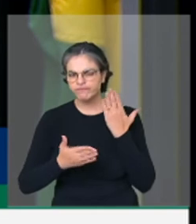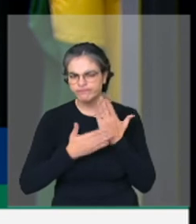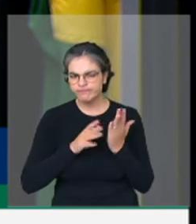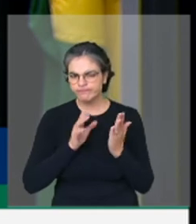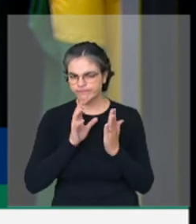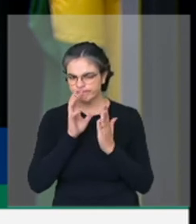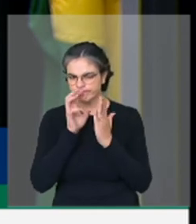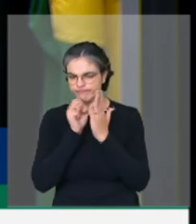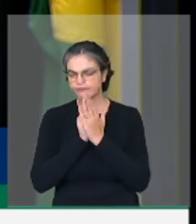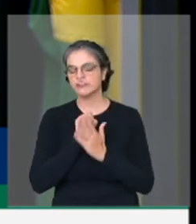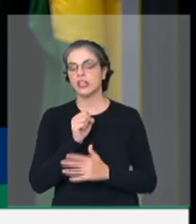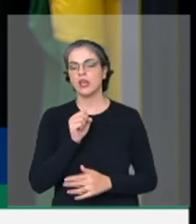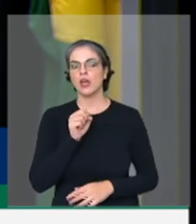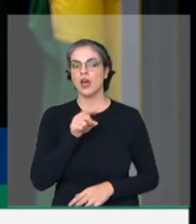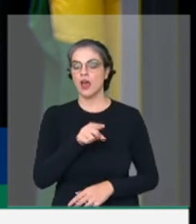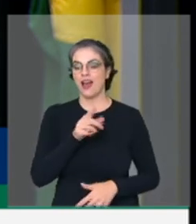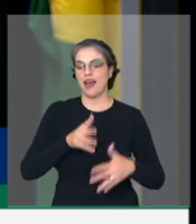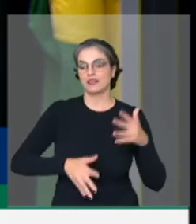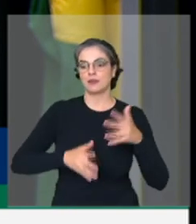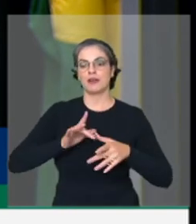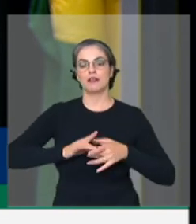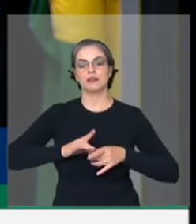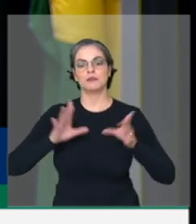qualquer dos poderes da União,